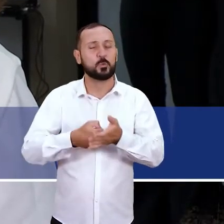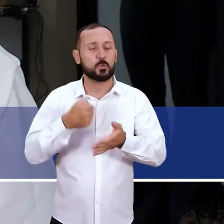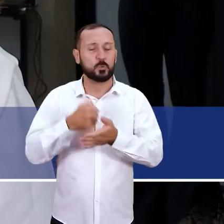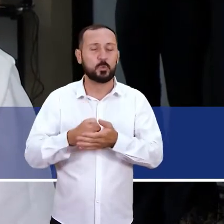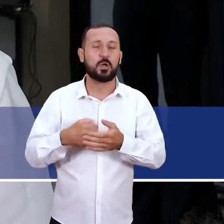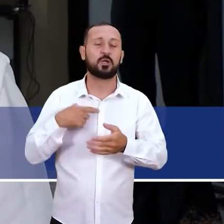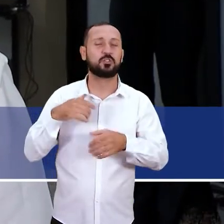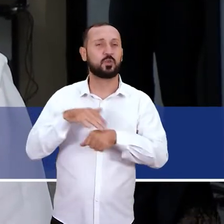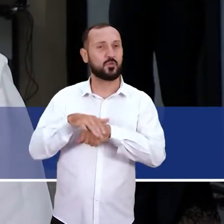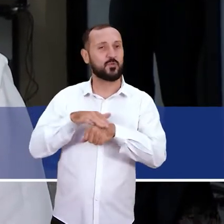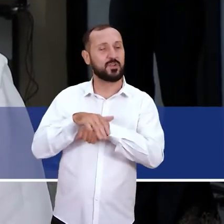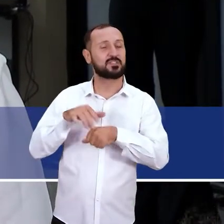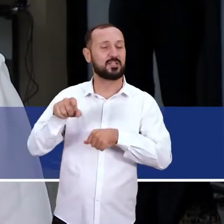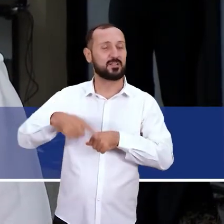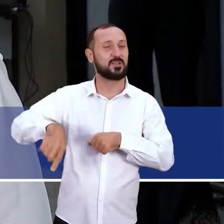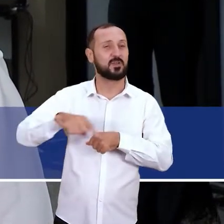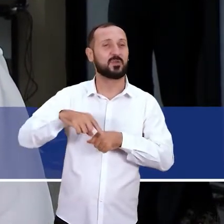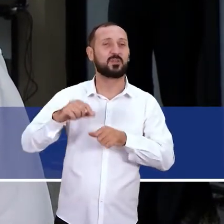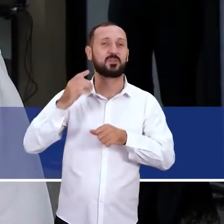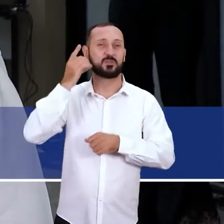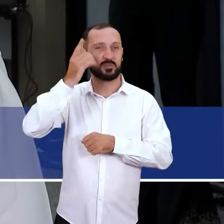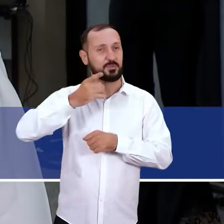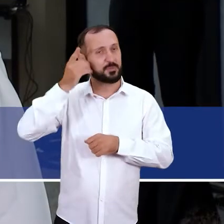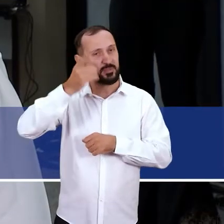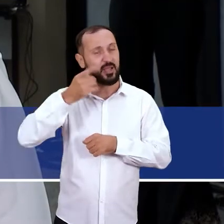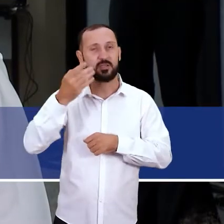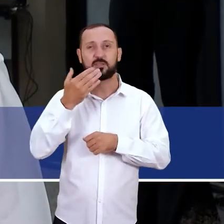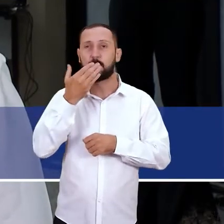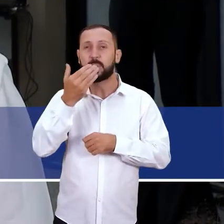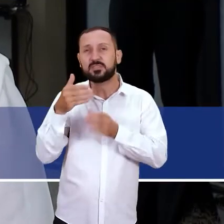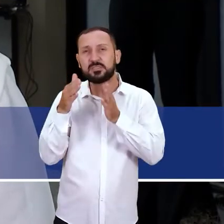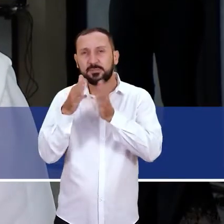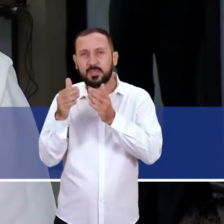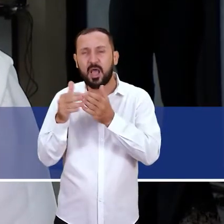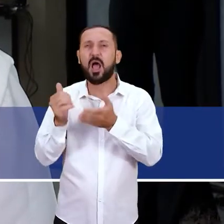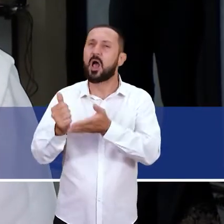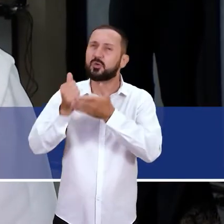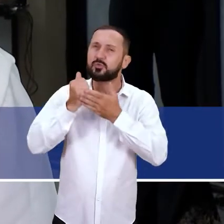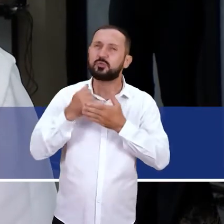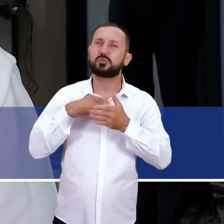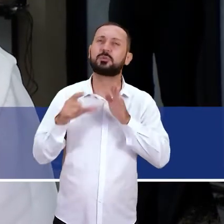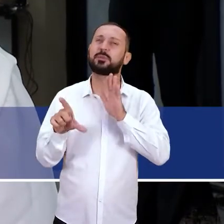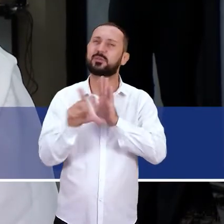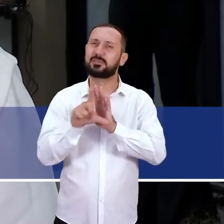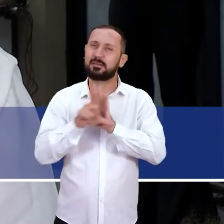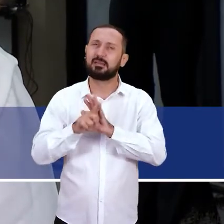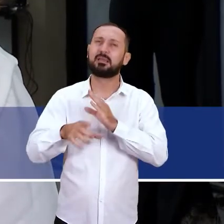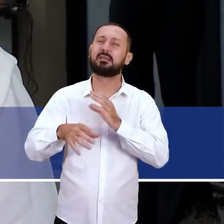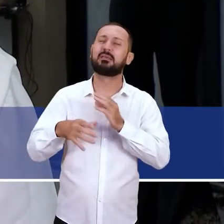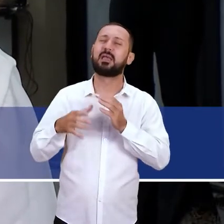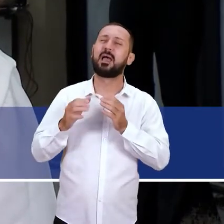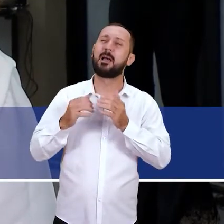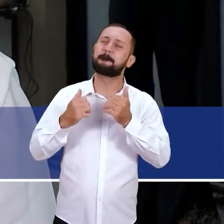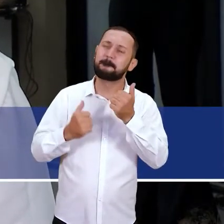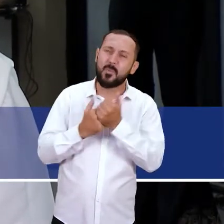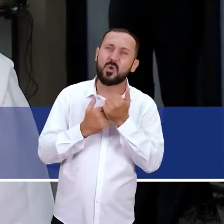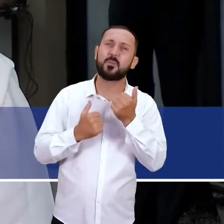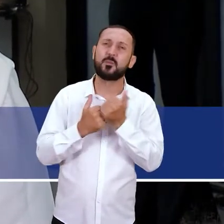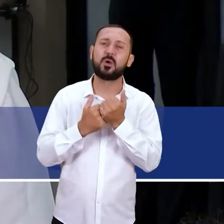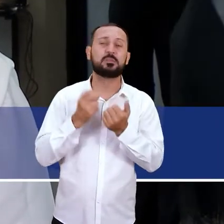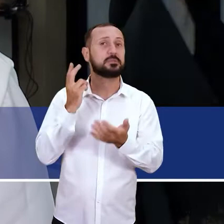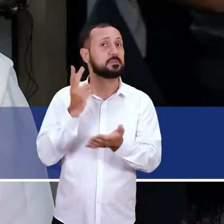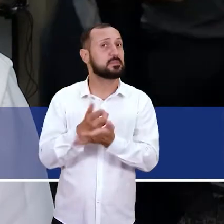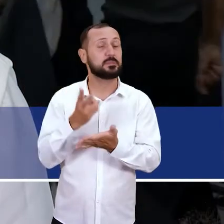aqui essas escadas, conversando com os deputados, pedindo para ajudar na nossa lei várias vezes,